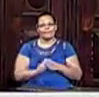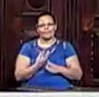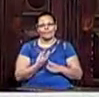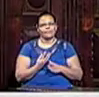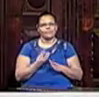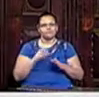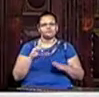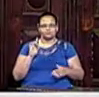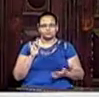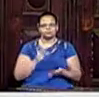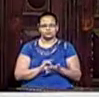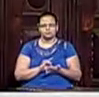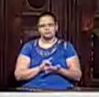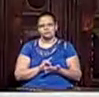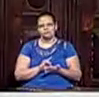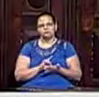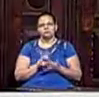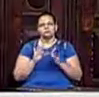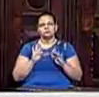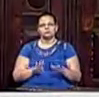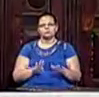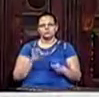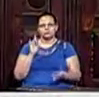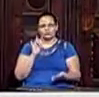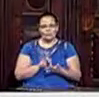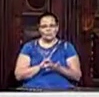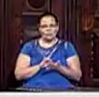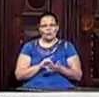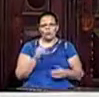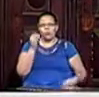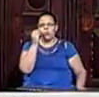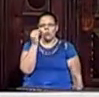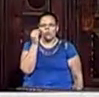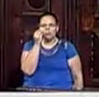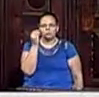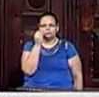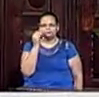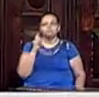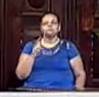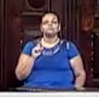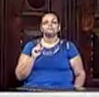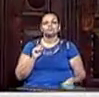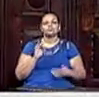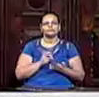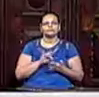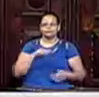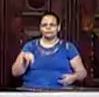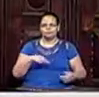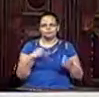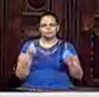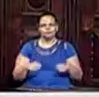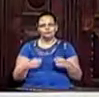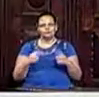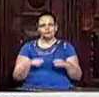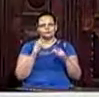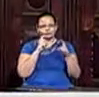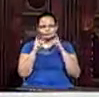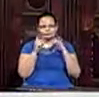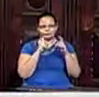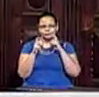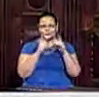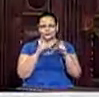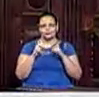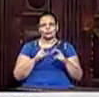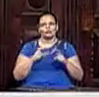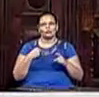É verdade, mas essa verdade mostra a realidade que nós precisamos discutir.